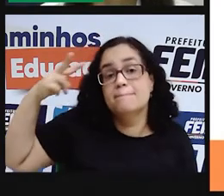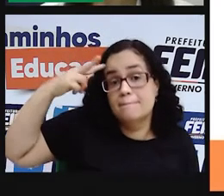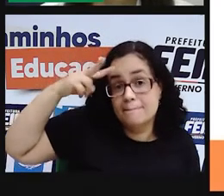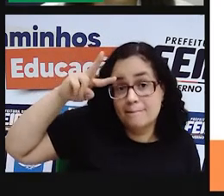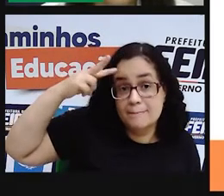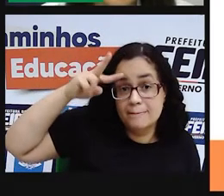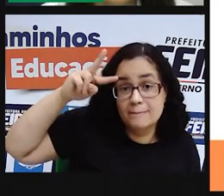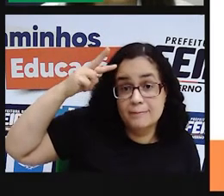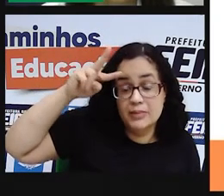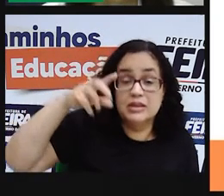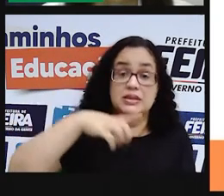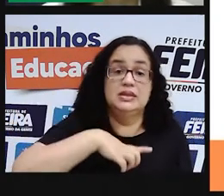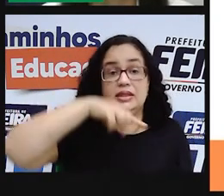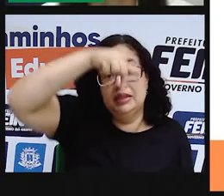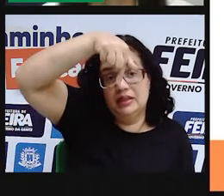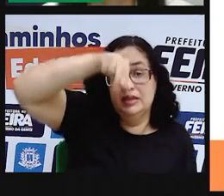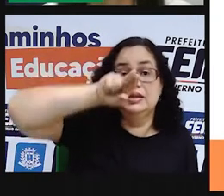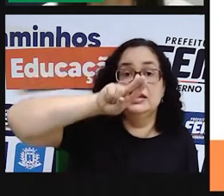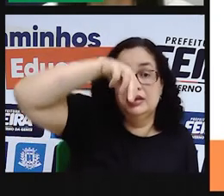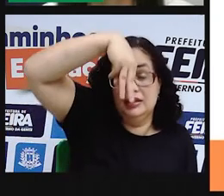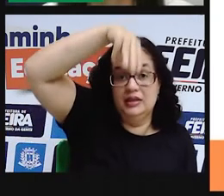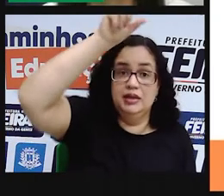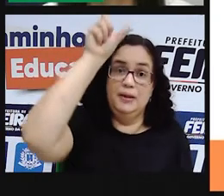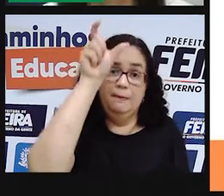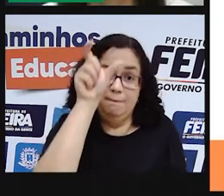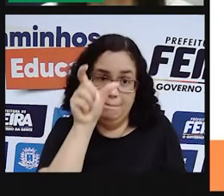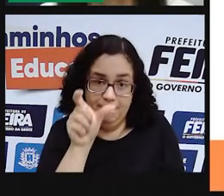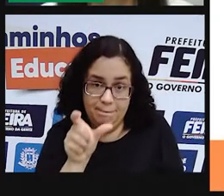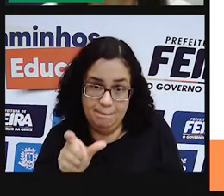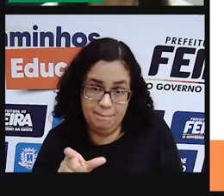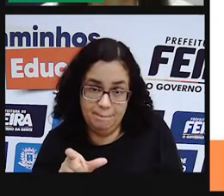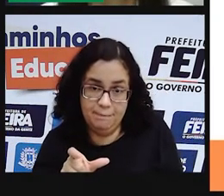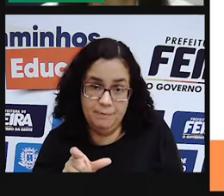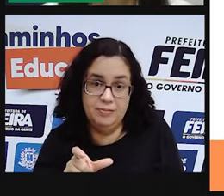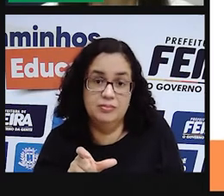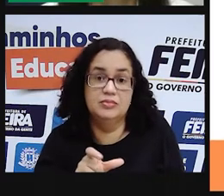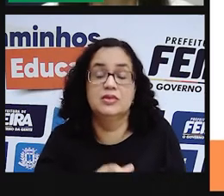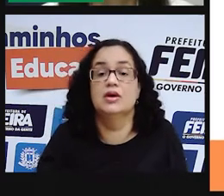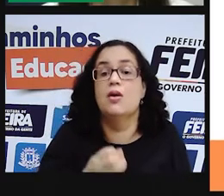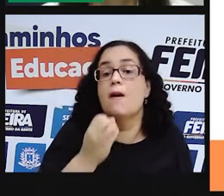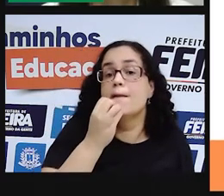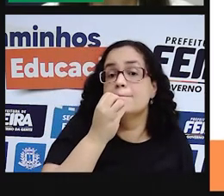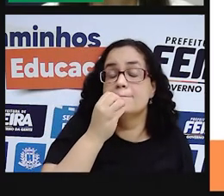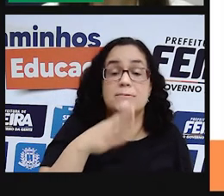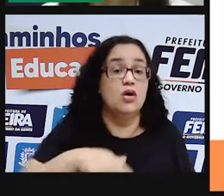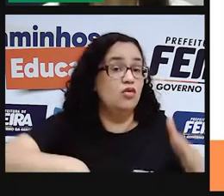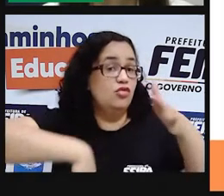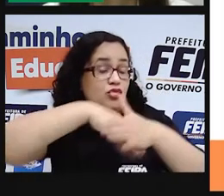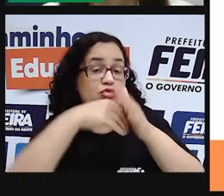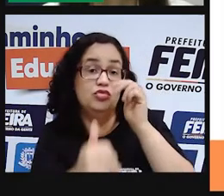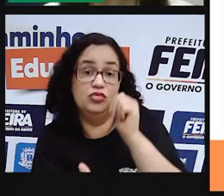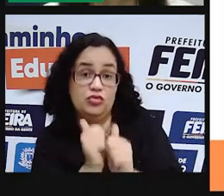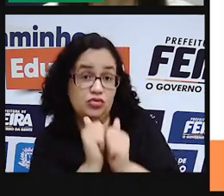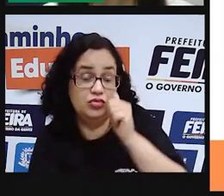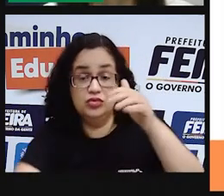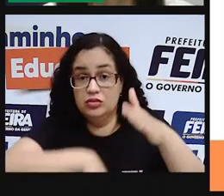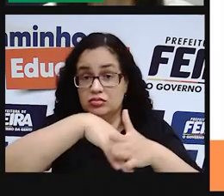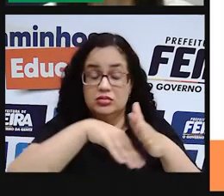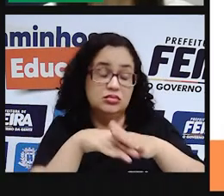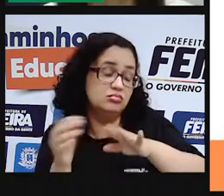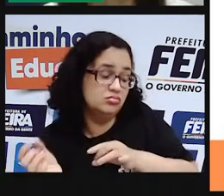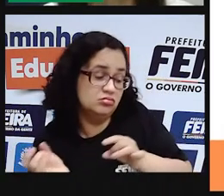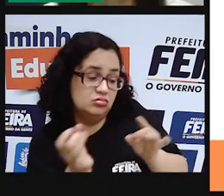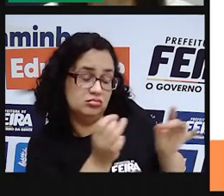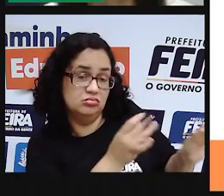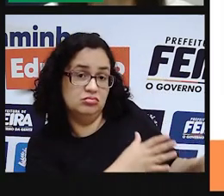dessa edição tem Kim como personagem principal. Ele não é um bom jogador de futebol e se sente excluído da